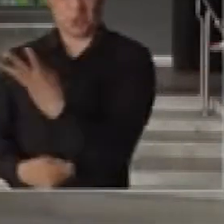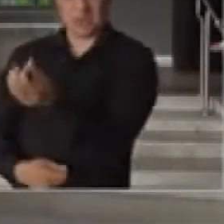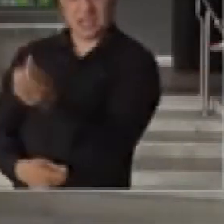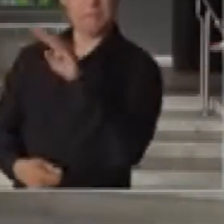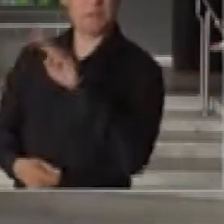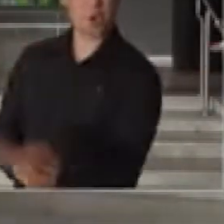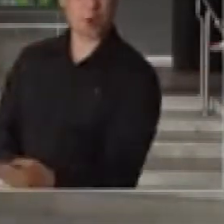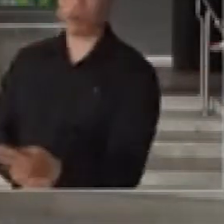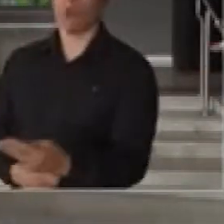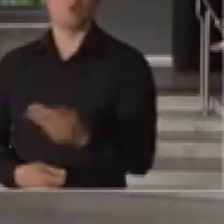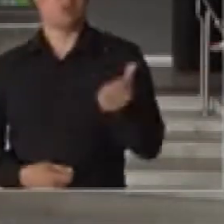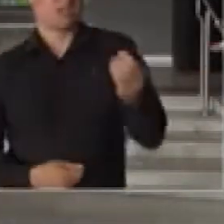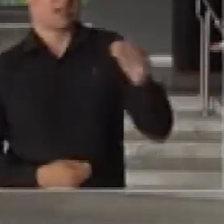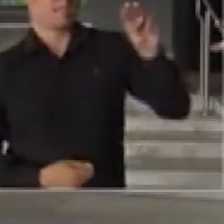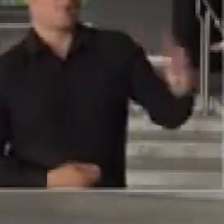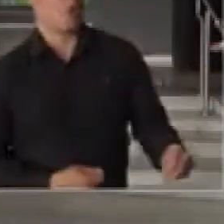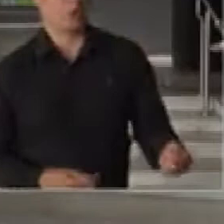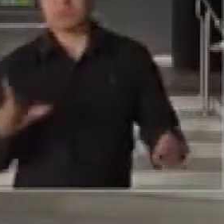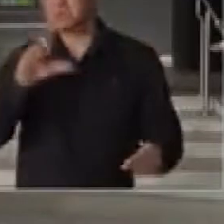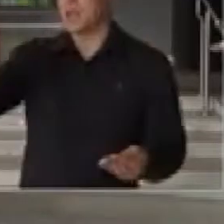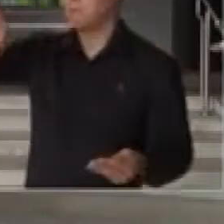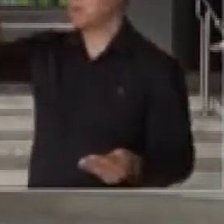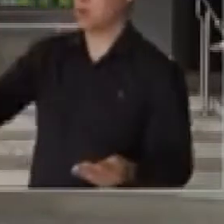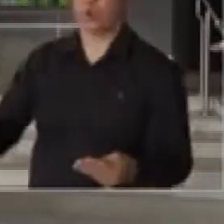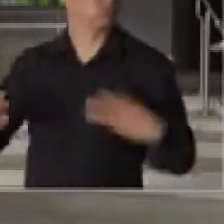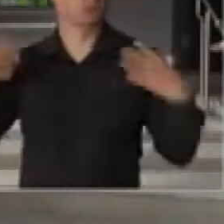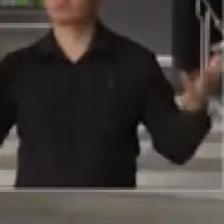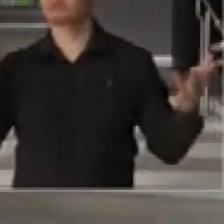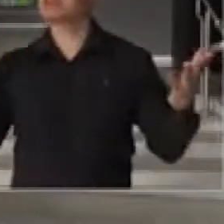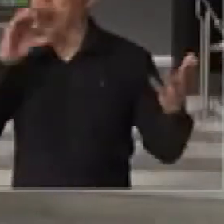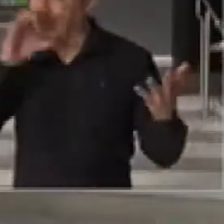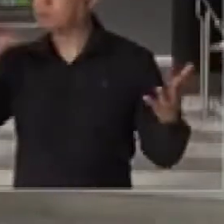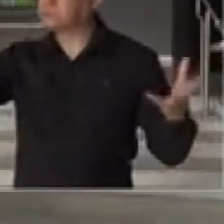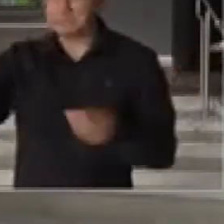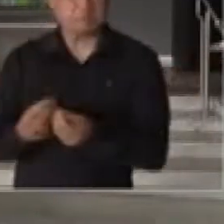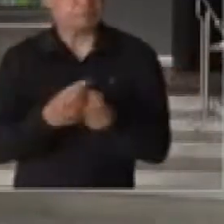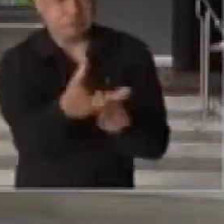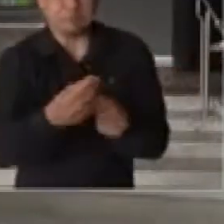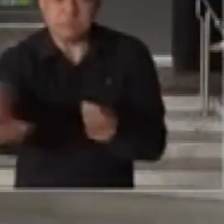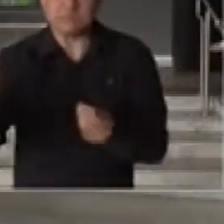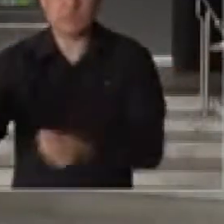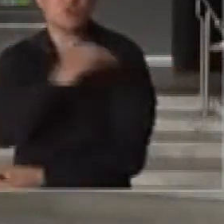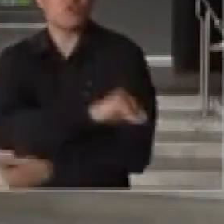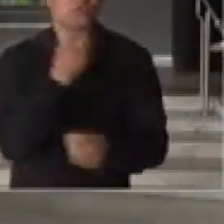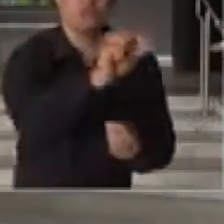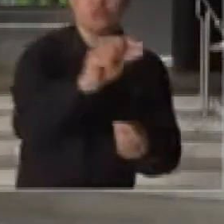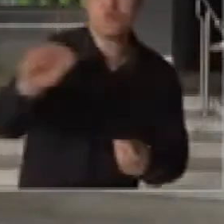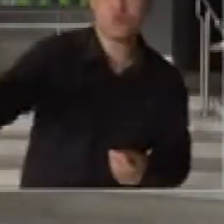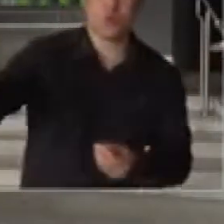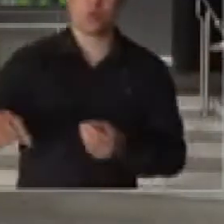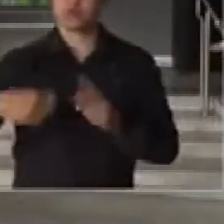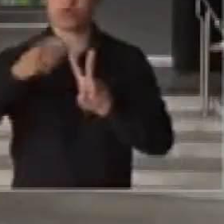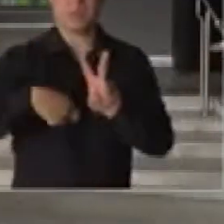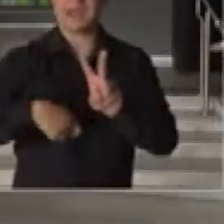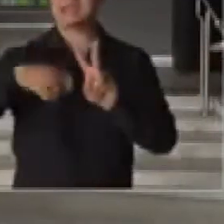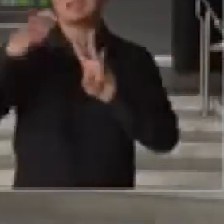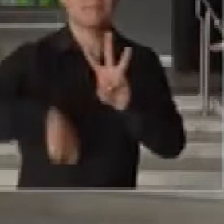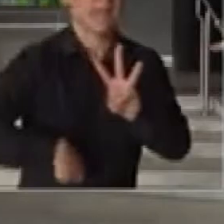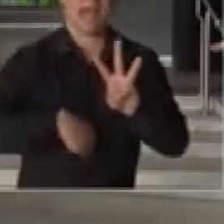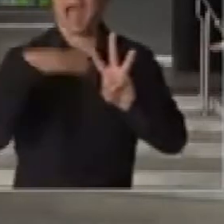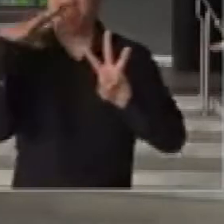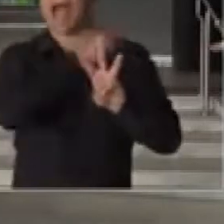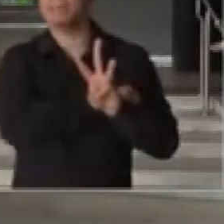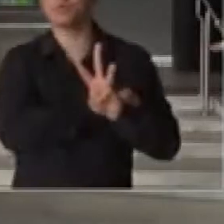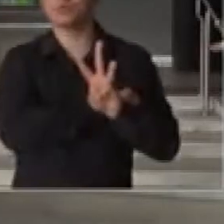sejam 60 milhões, sejam 100 milhões. Nós temos que usar essas vacinas em 2 meses, 3 meses, o